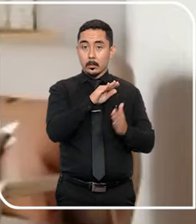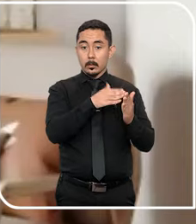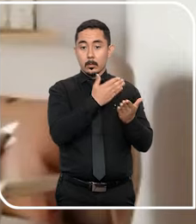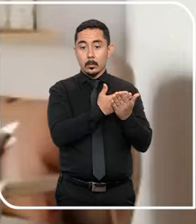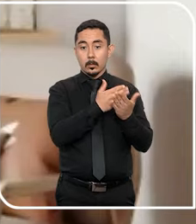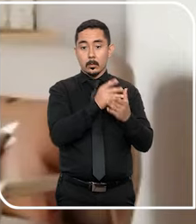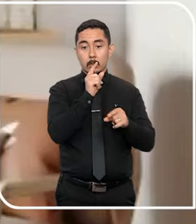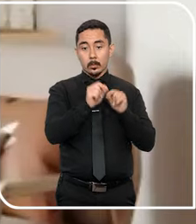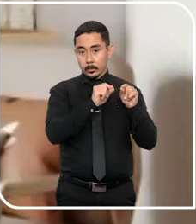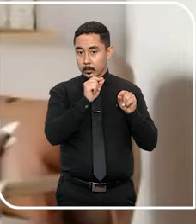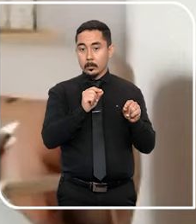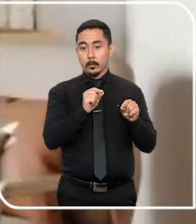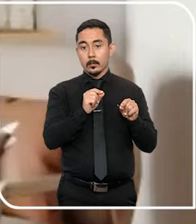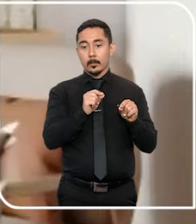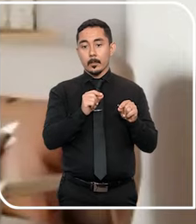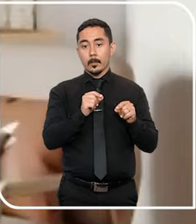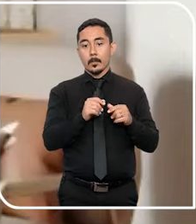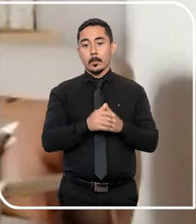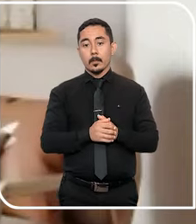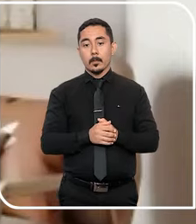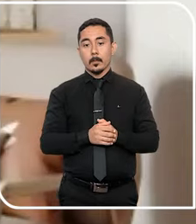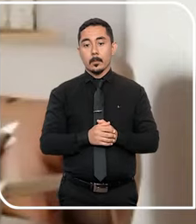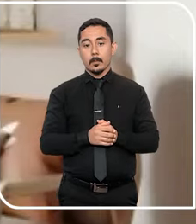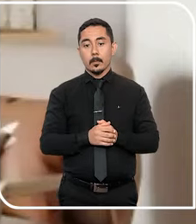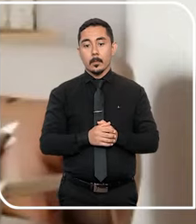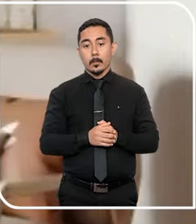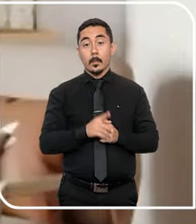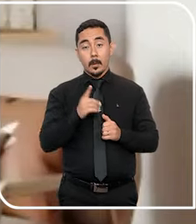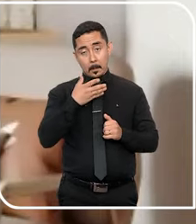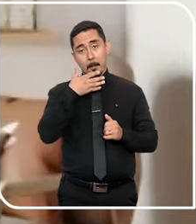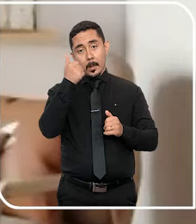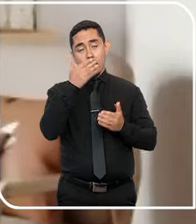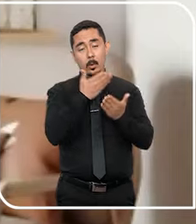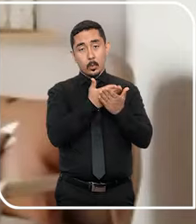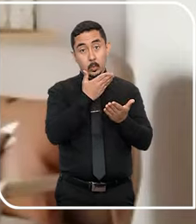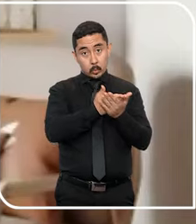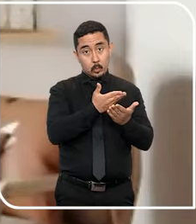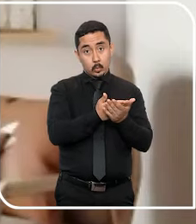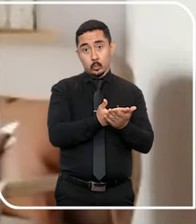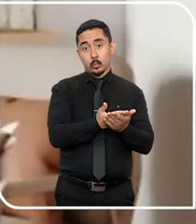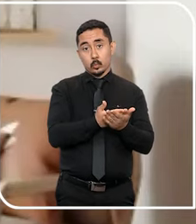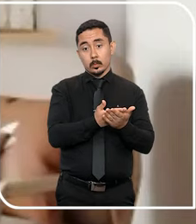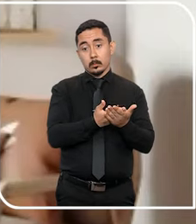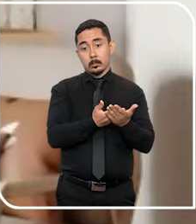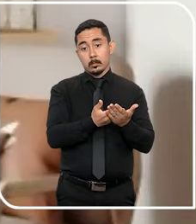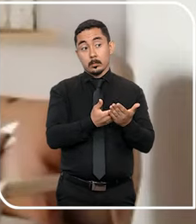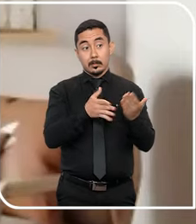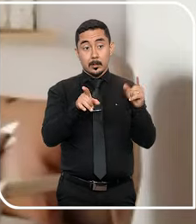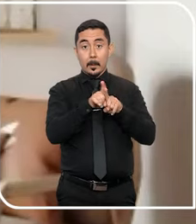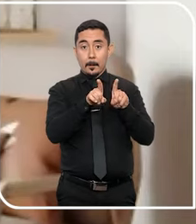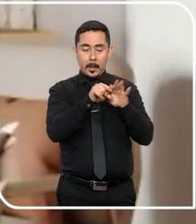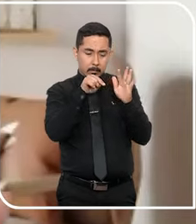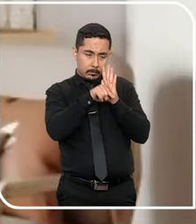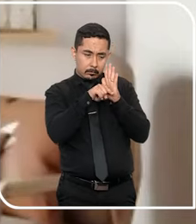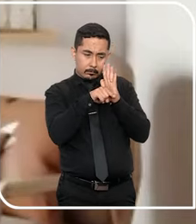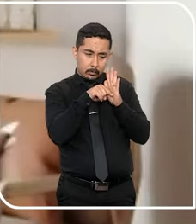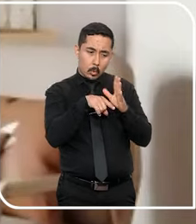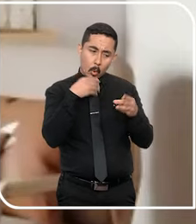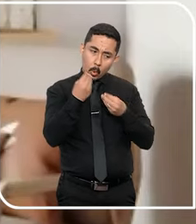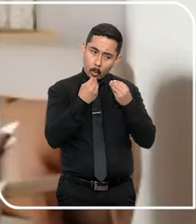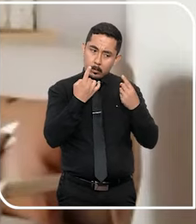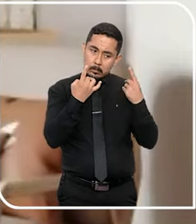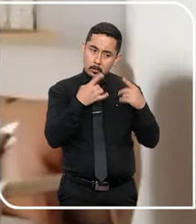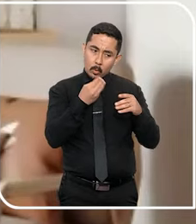o que eu sugeri na escola por exemplo foi gente não vamos retirar esse livro Vamos estudar esse livro e vamos ter um olhar